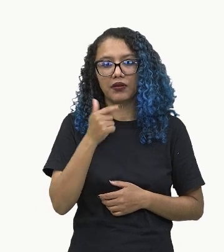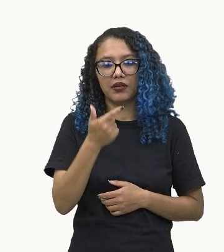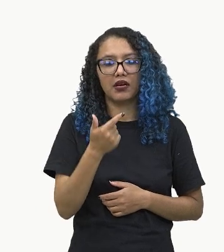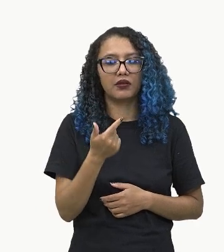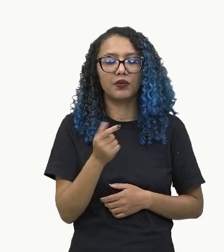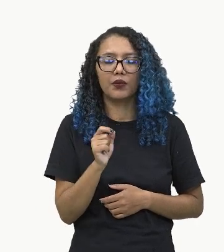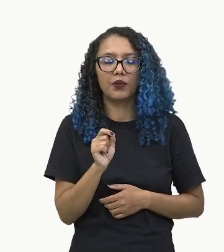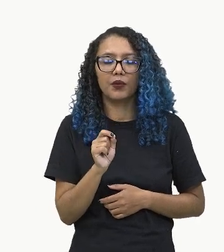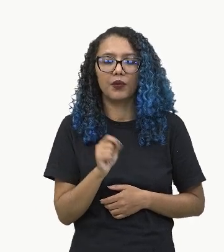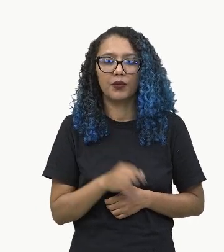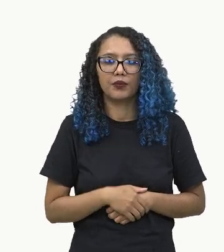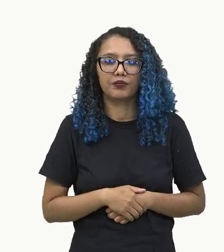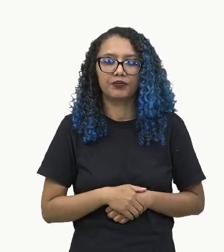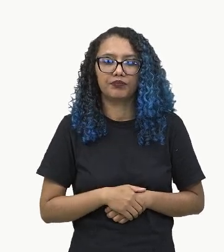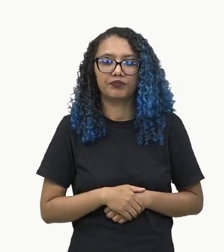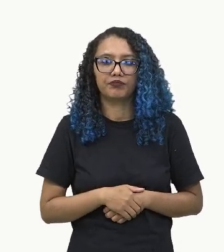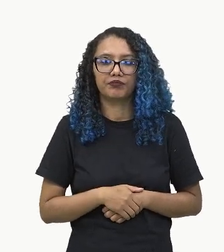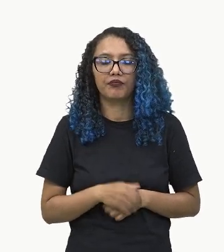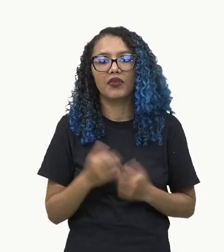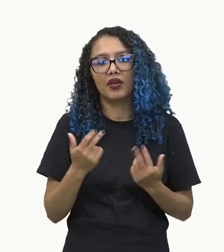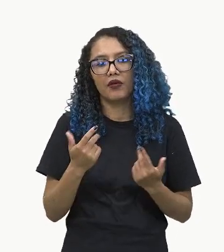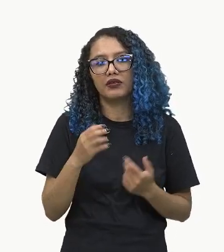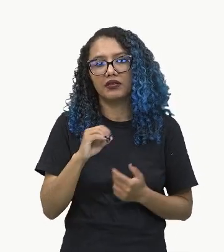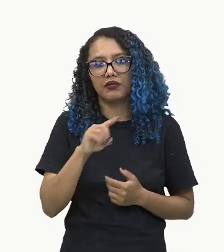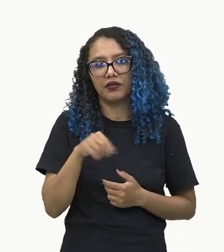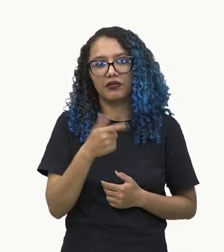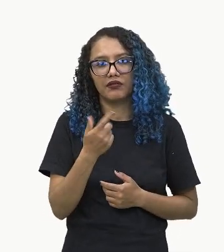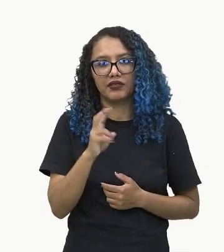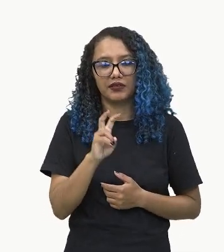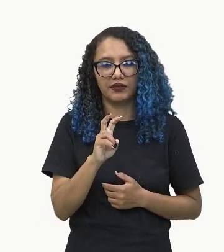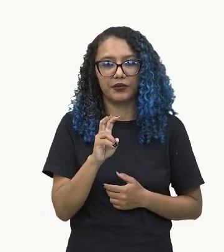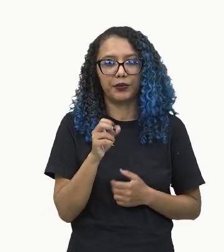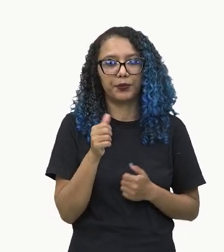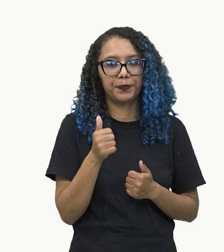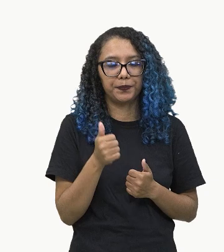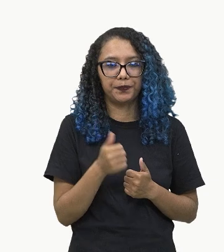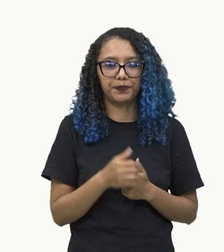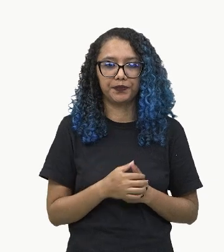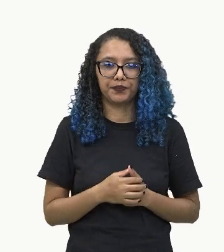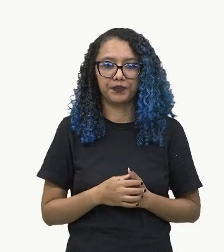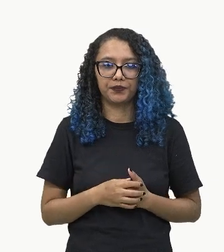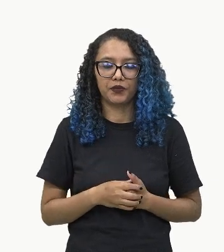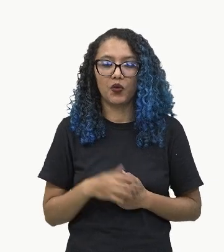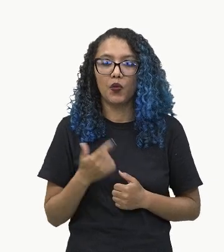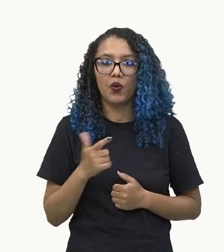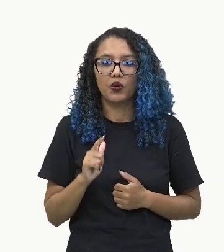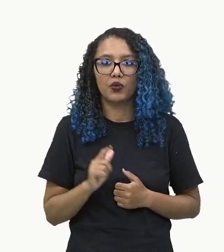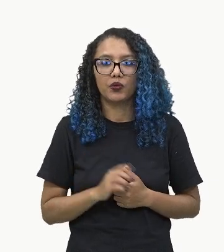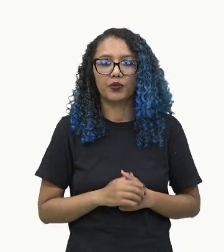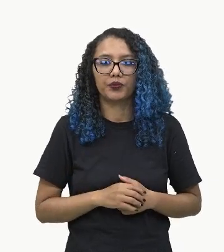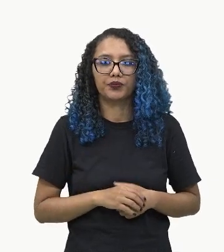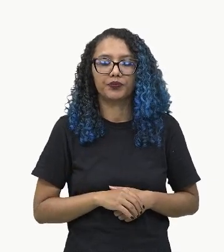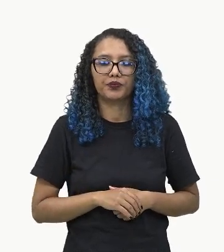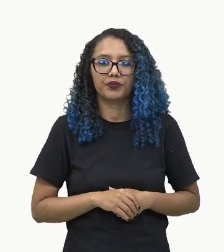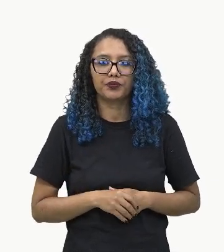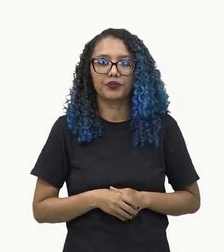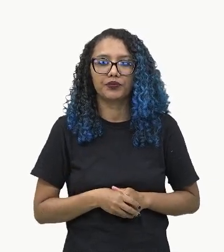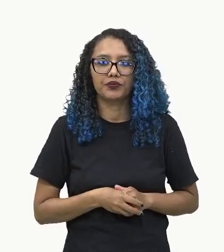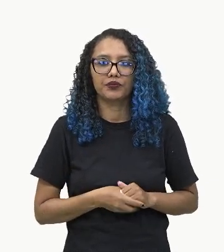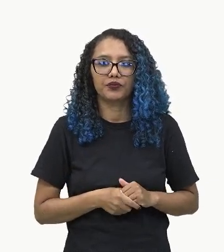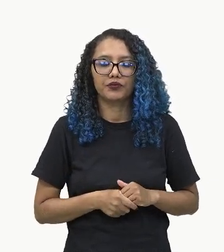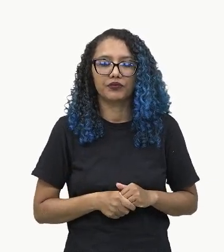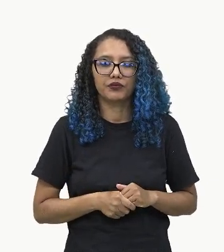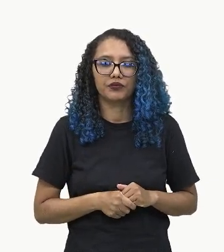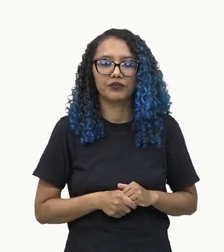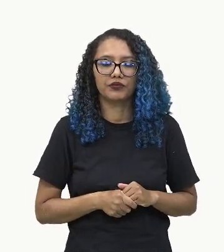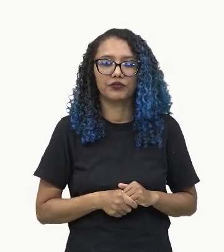quadrado é 0,25. Ok? E aqui o outro. E agora? Como é que a gente vai fazer? Porque agora eu tenho